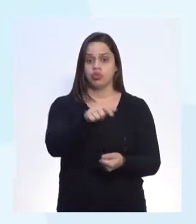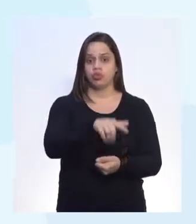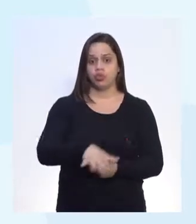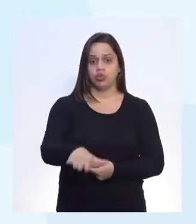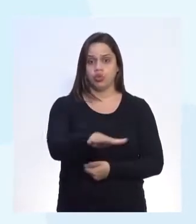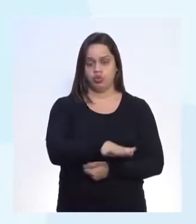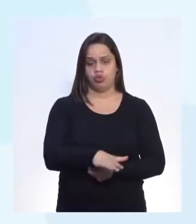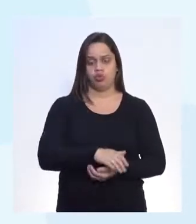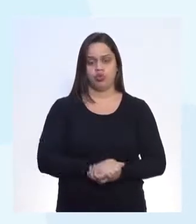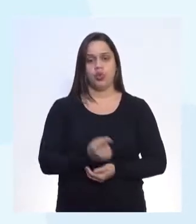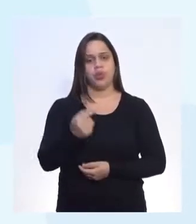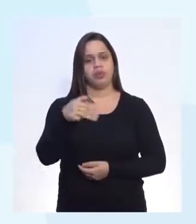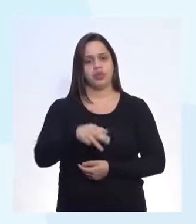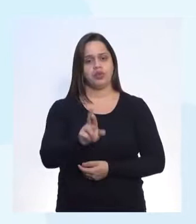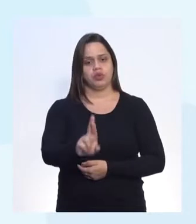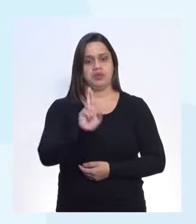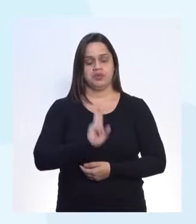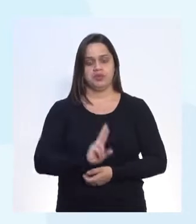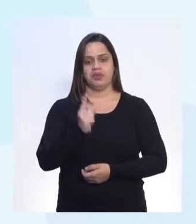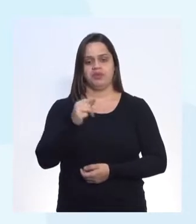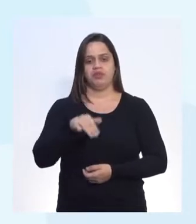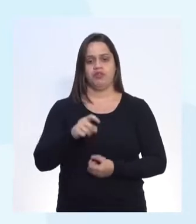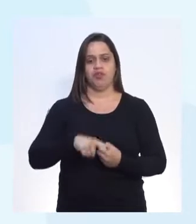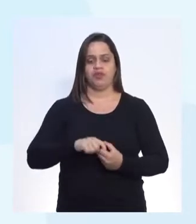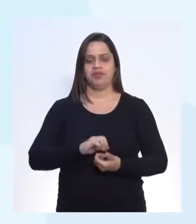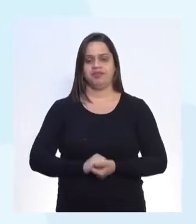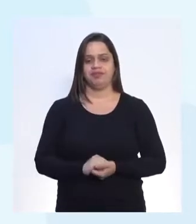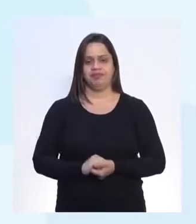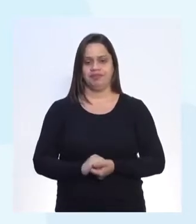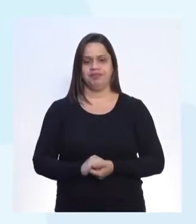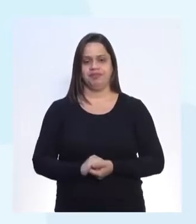Jonas? Um minutinho para vocês, a gente já retorna. Beleza.